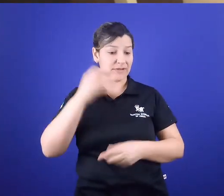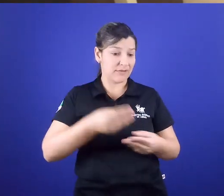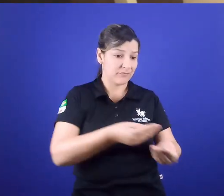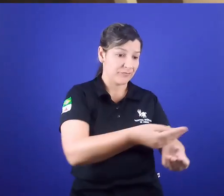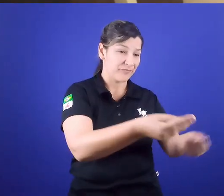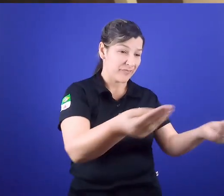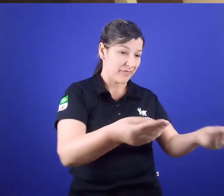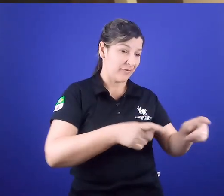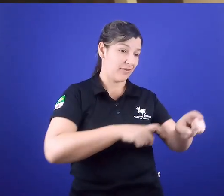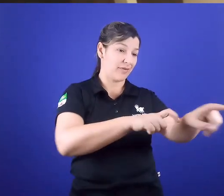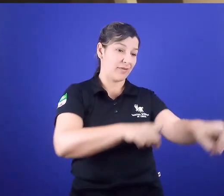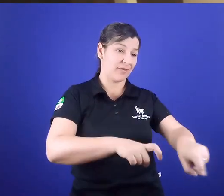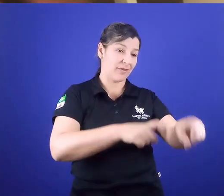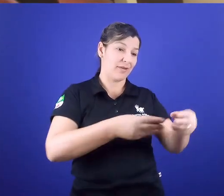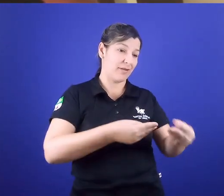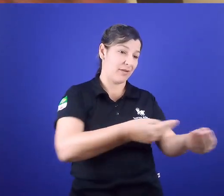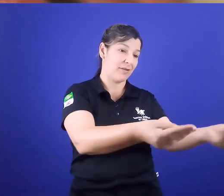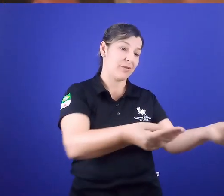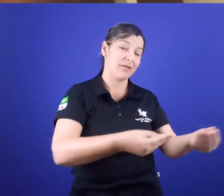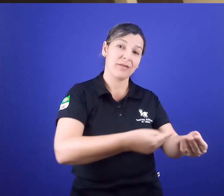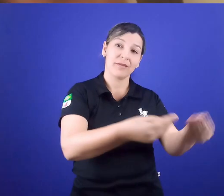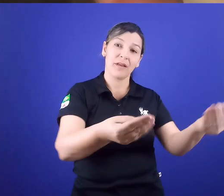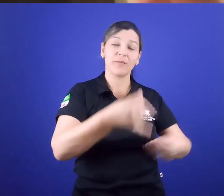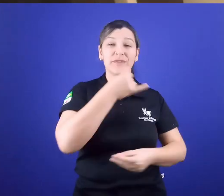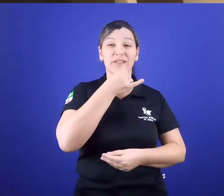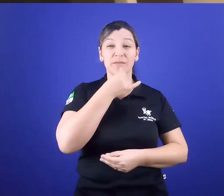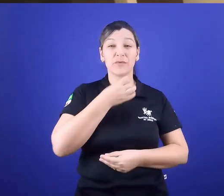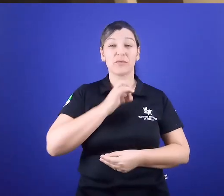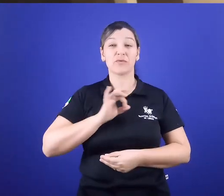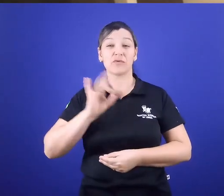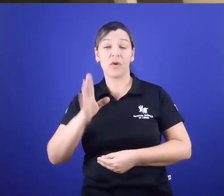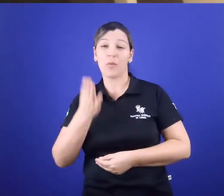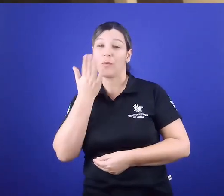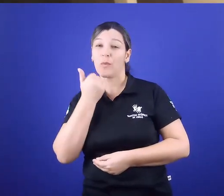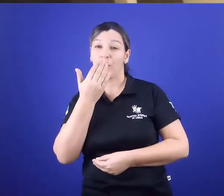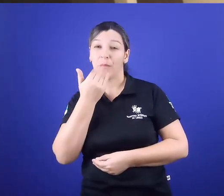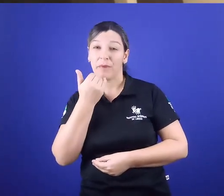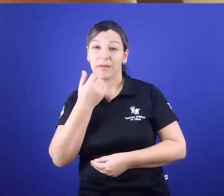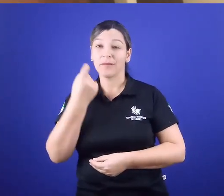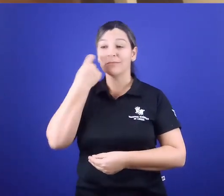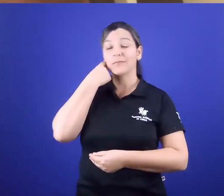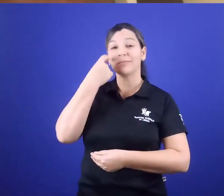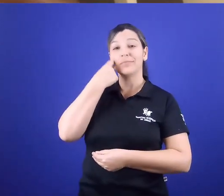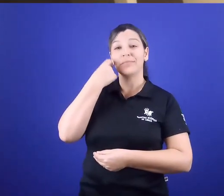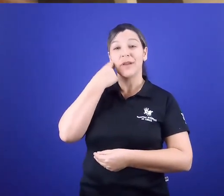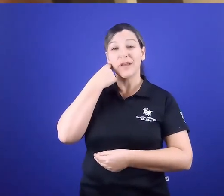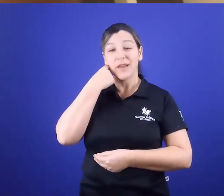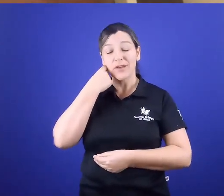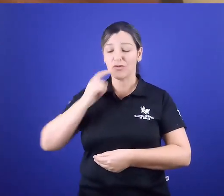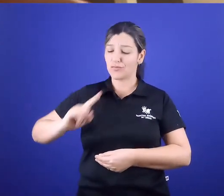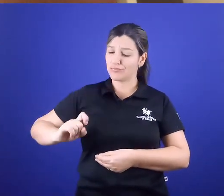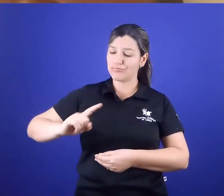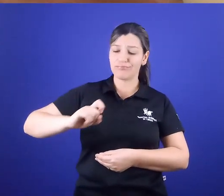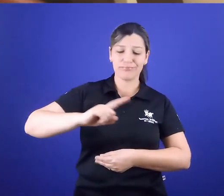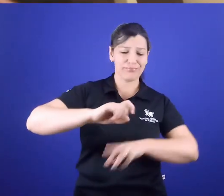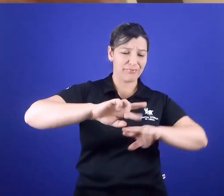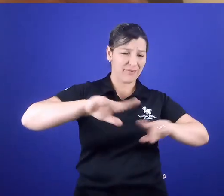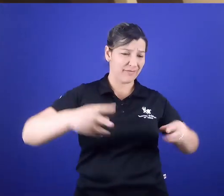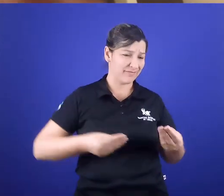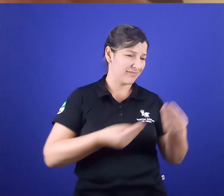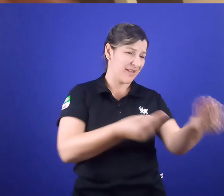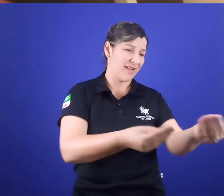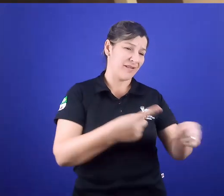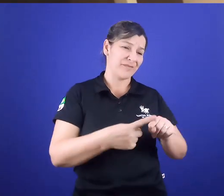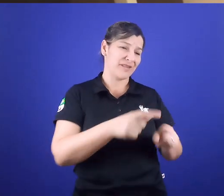servir em um casamento no campo só um cardápio com frutos do mar, por exemplo. Por quê? Porque aquelas pessoas não vão estar habituadas